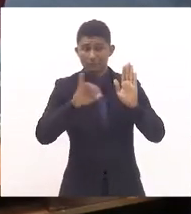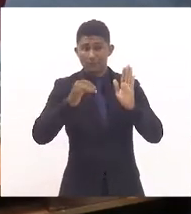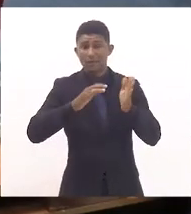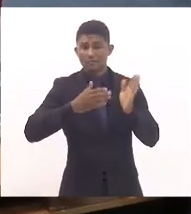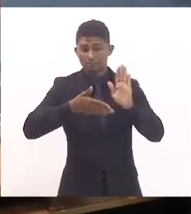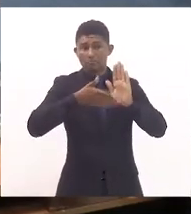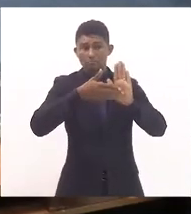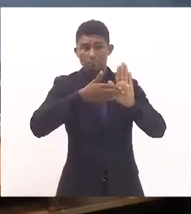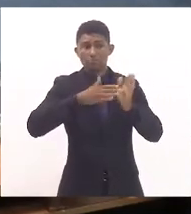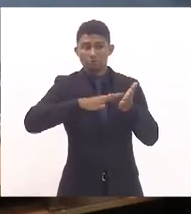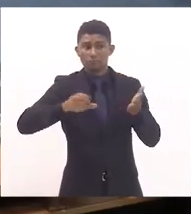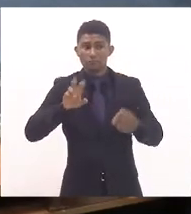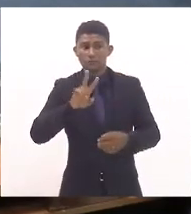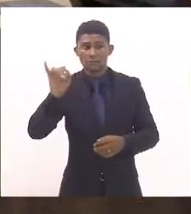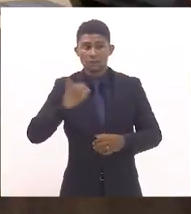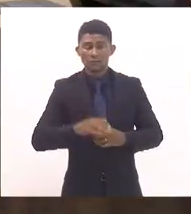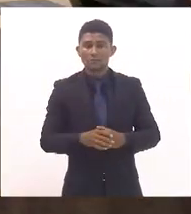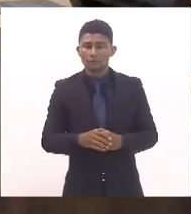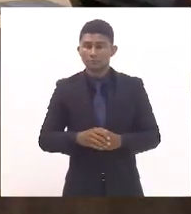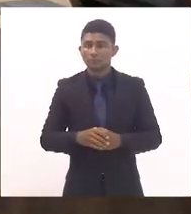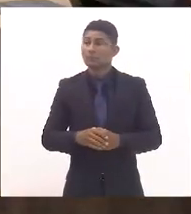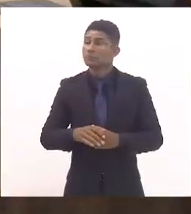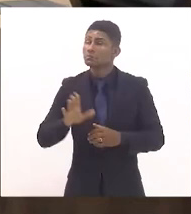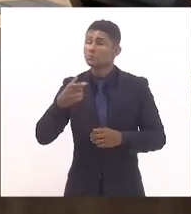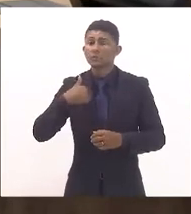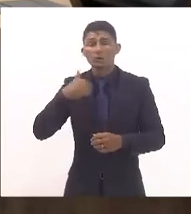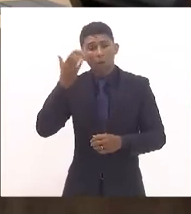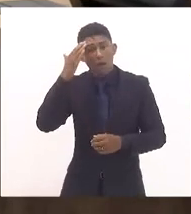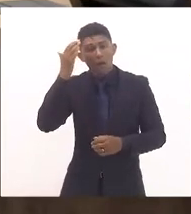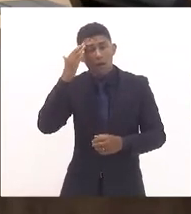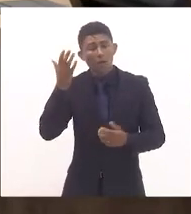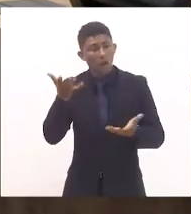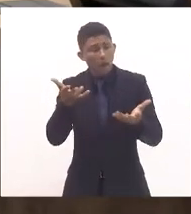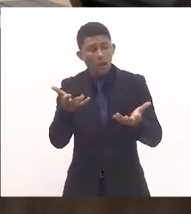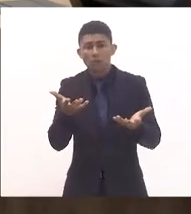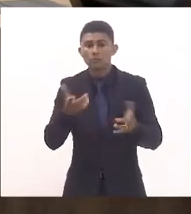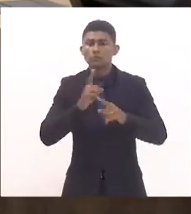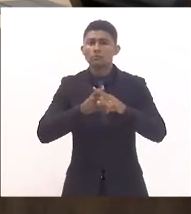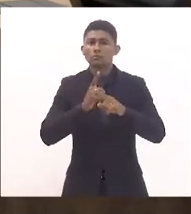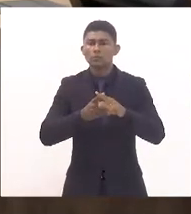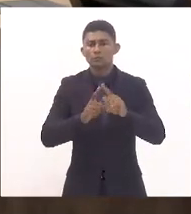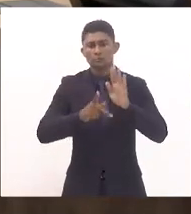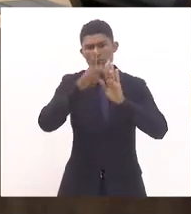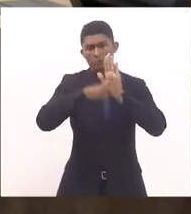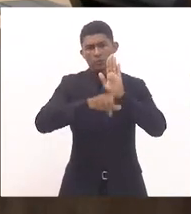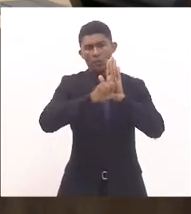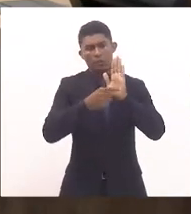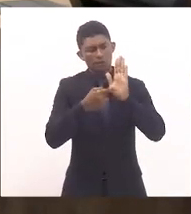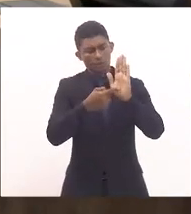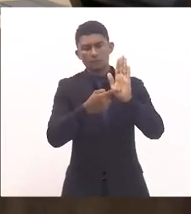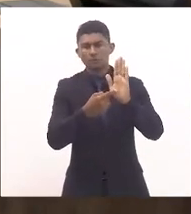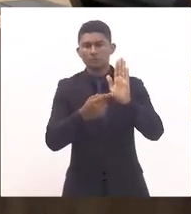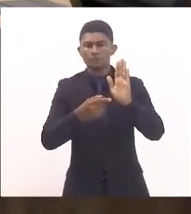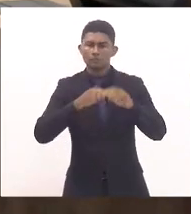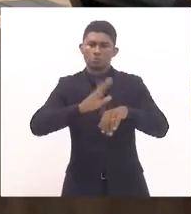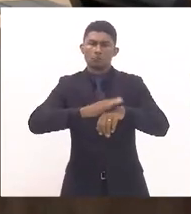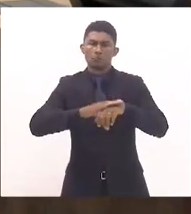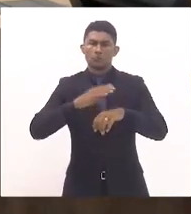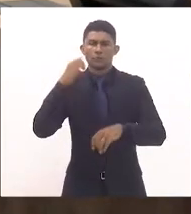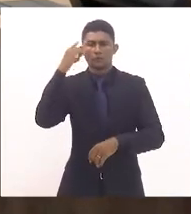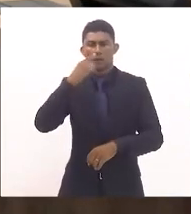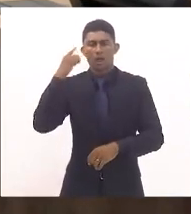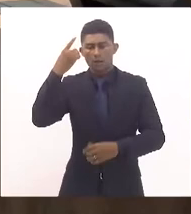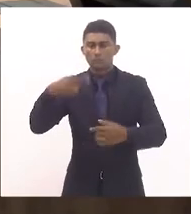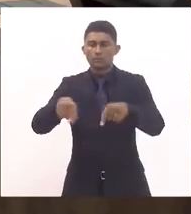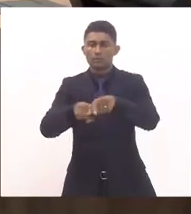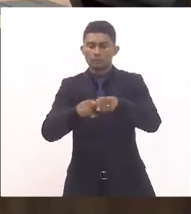saber, porque eu interpreto, apesar de ser um projeto feito por um advogado, delegado de polícia,